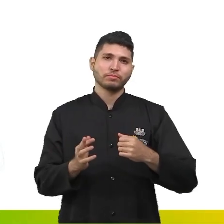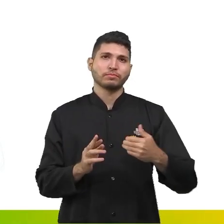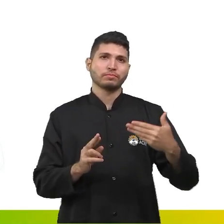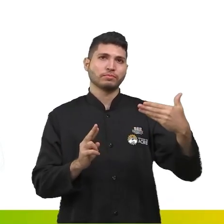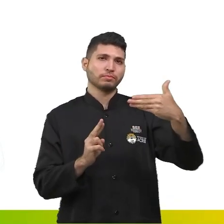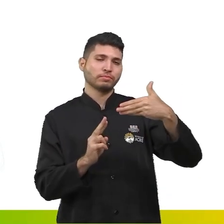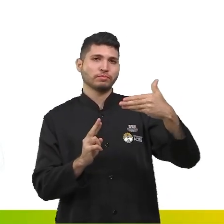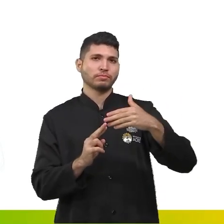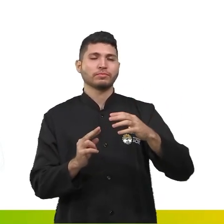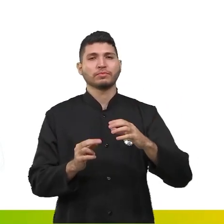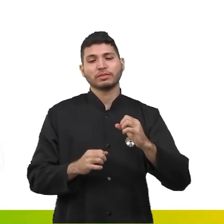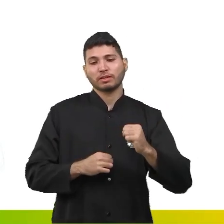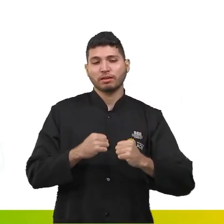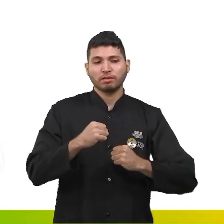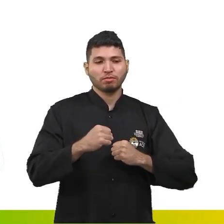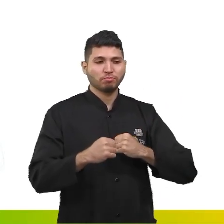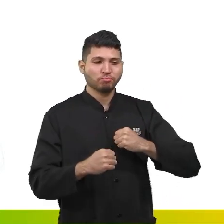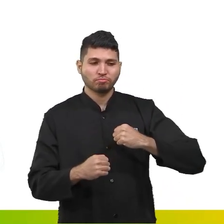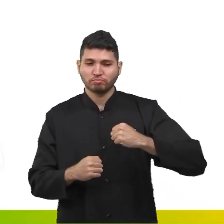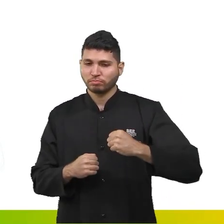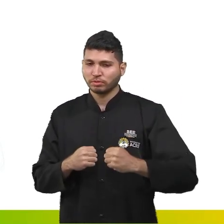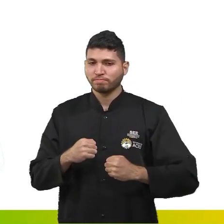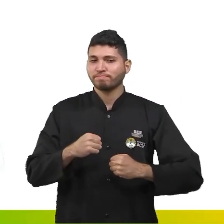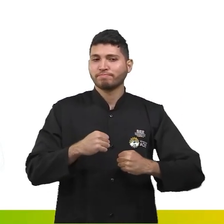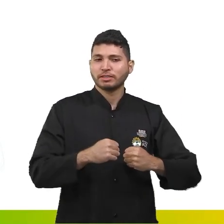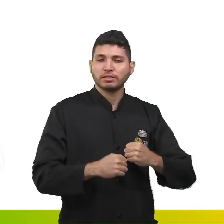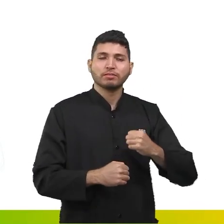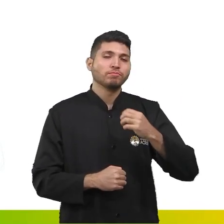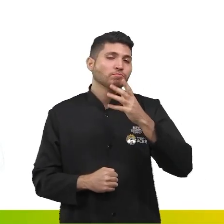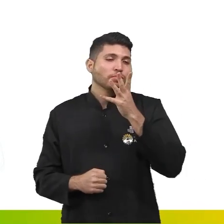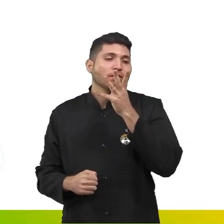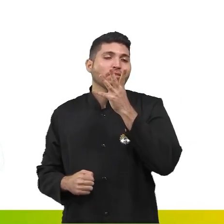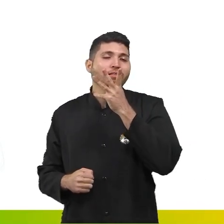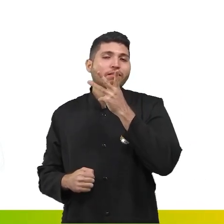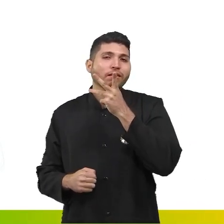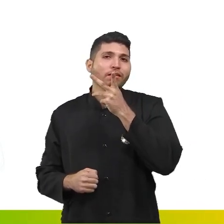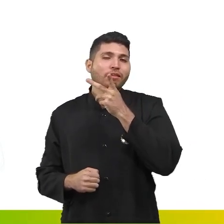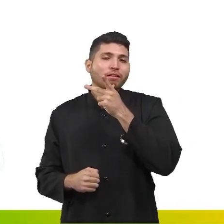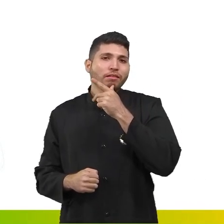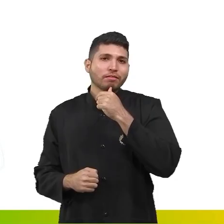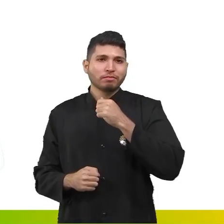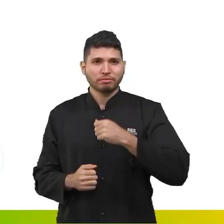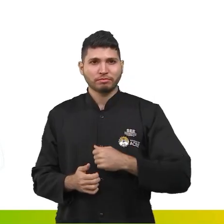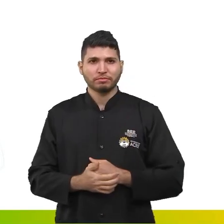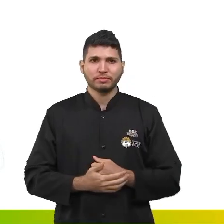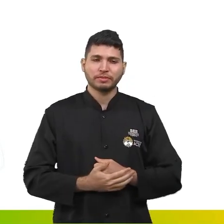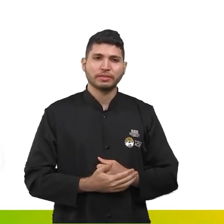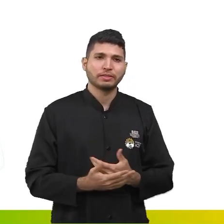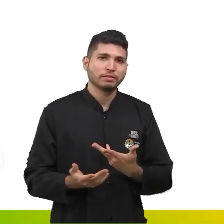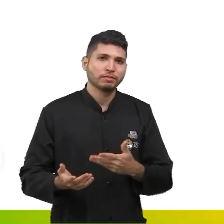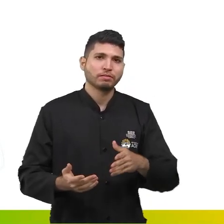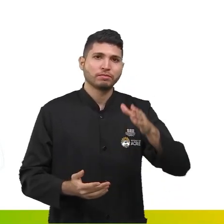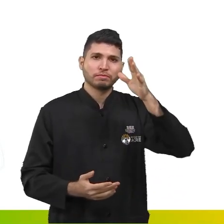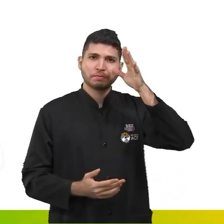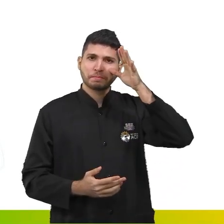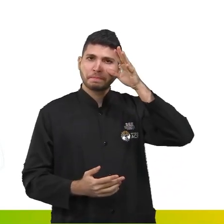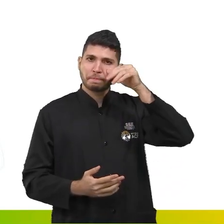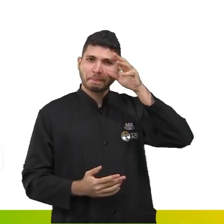ela caminhou lentamente, ou seja, é o modo que ela caminhou, tá bom? Assim como curiosamente, também é um